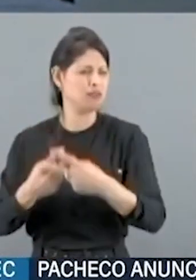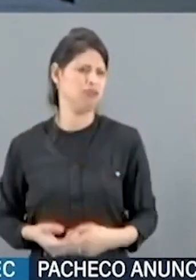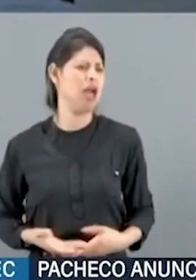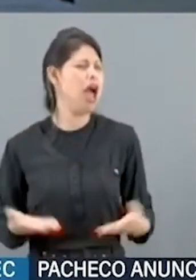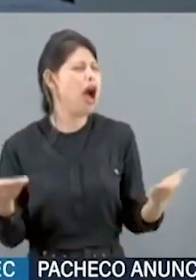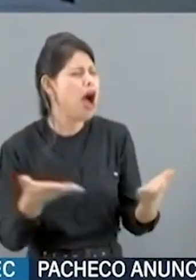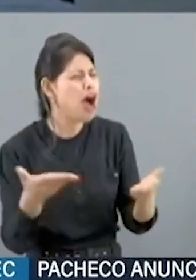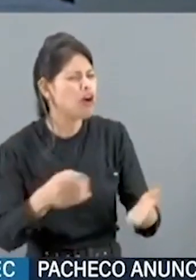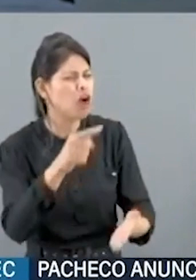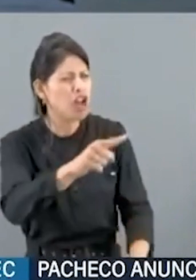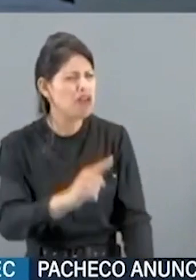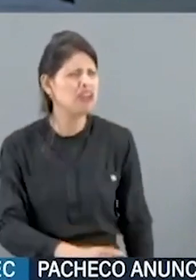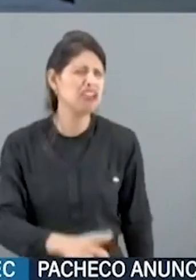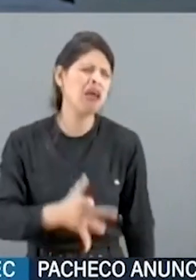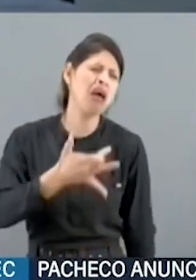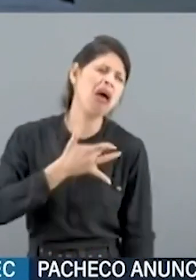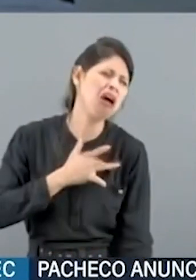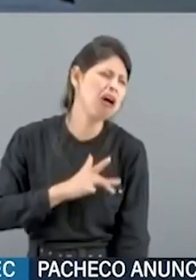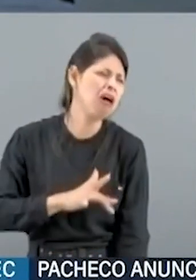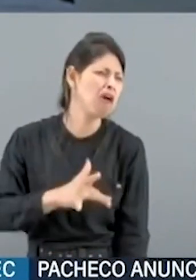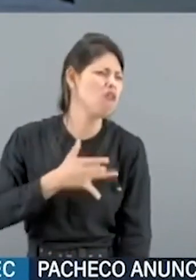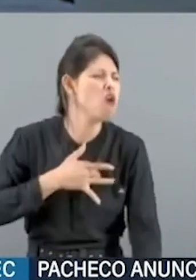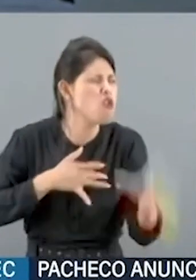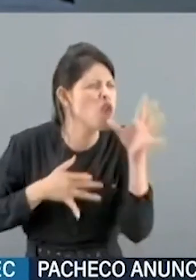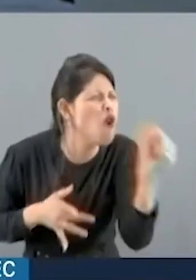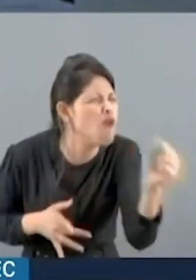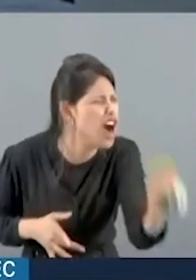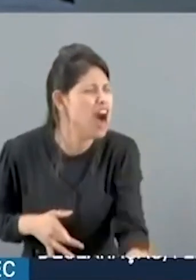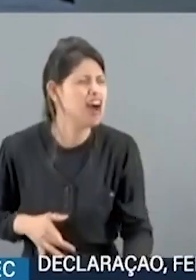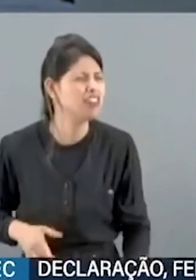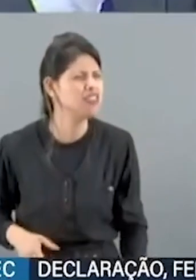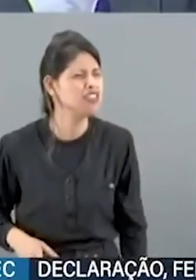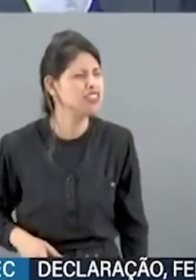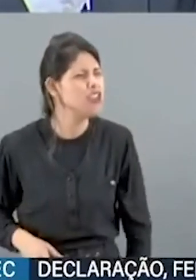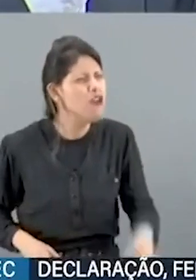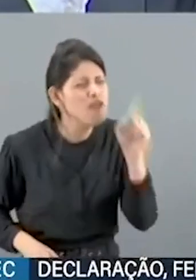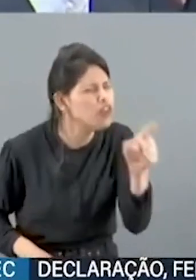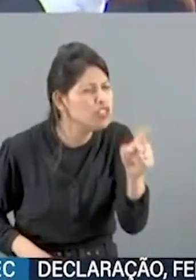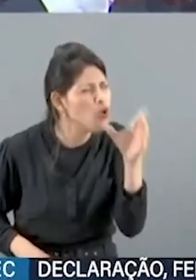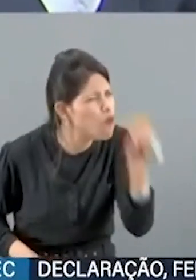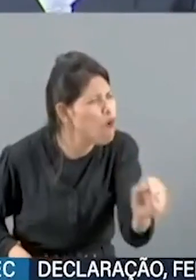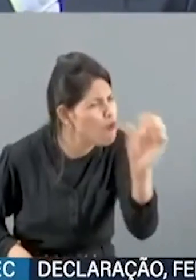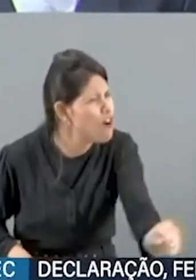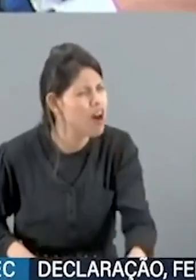agora terem pena General covarde mas